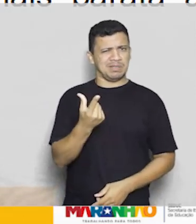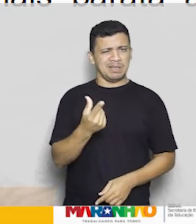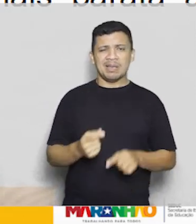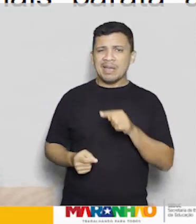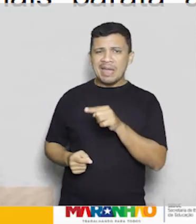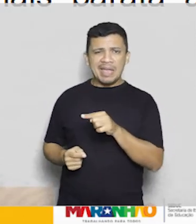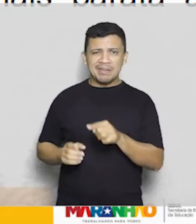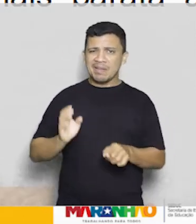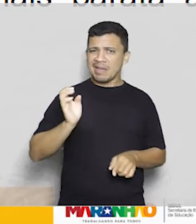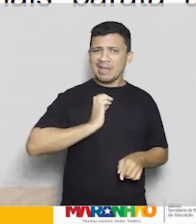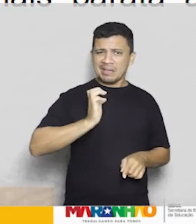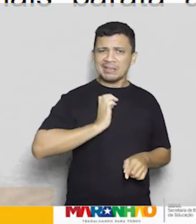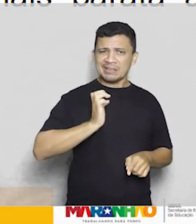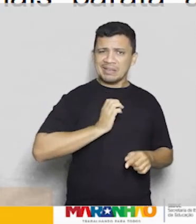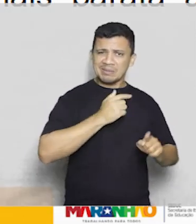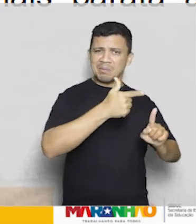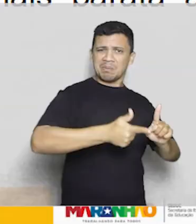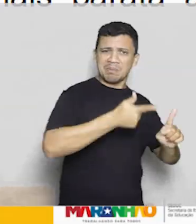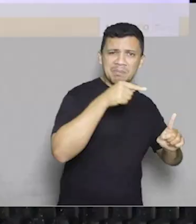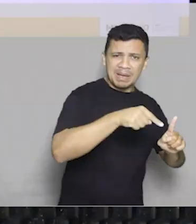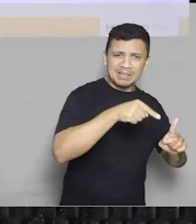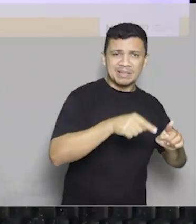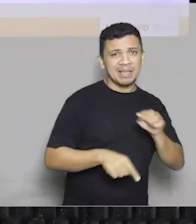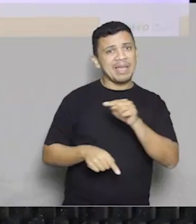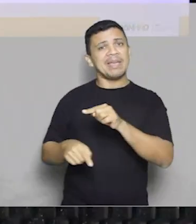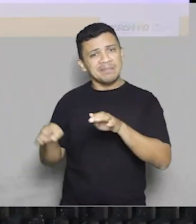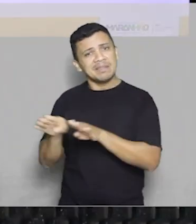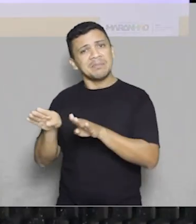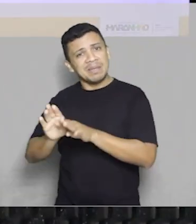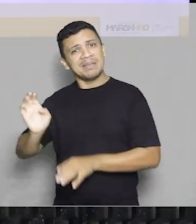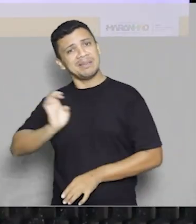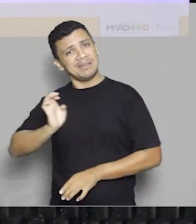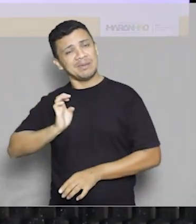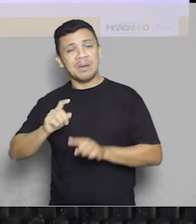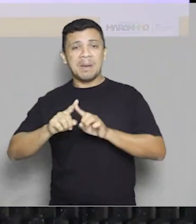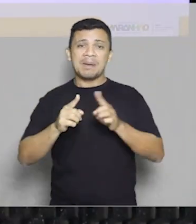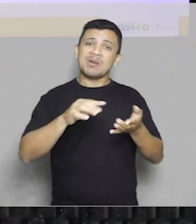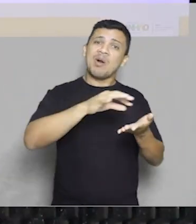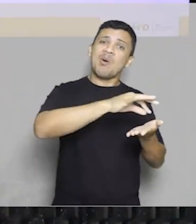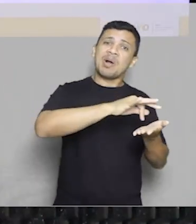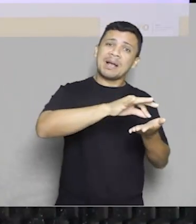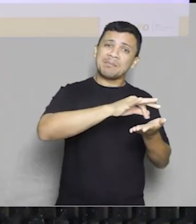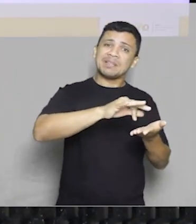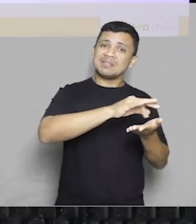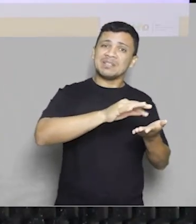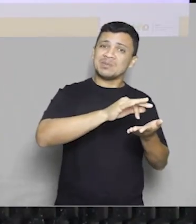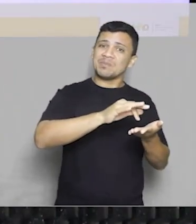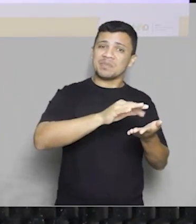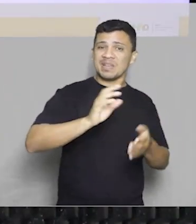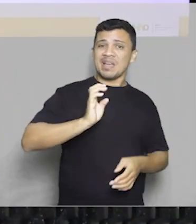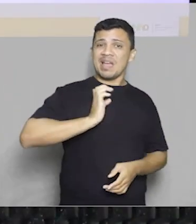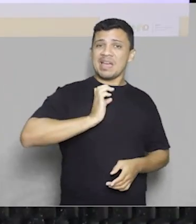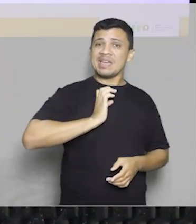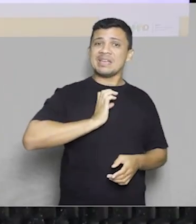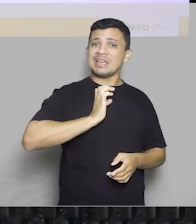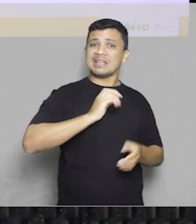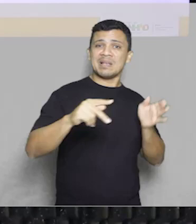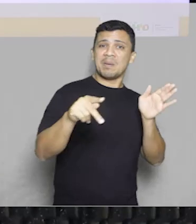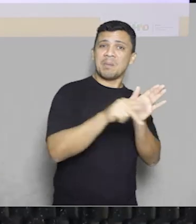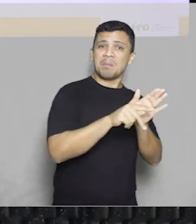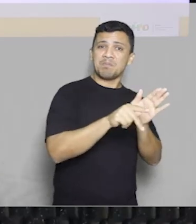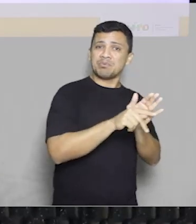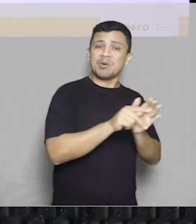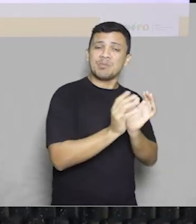riqueza, ele deveria estar mais rico. Mas no capitalismo, a riqueza que é produzida é concentrada na mão